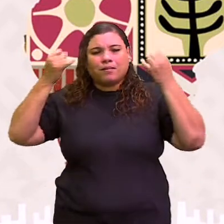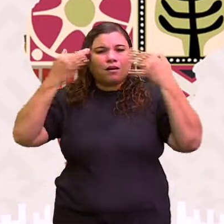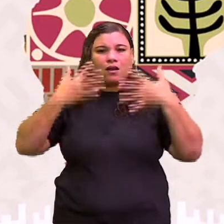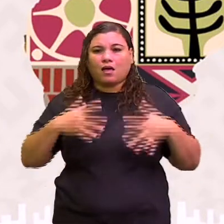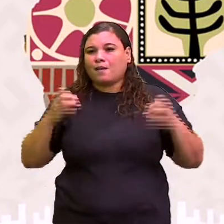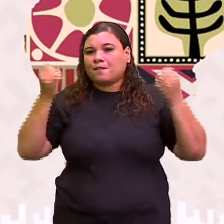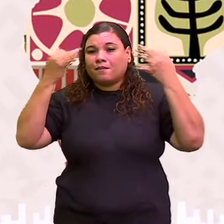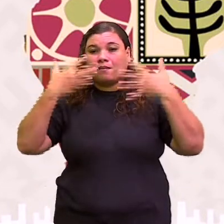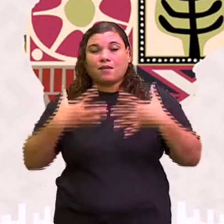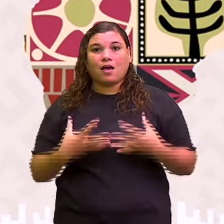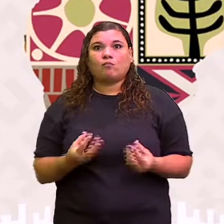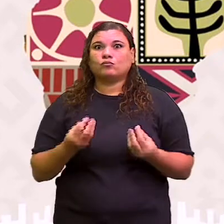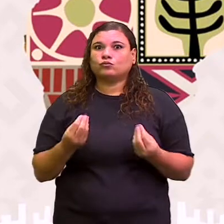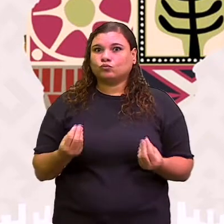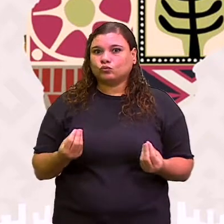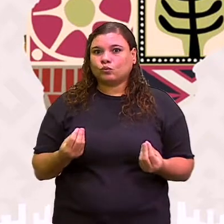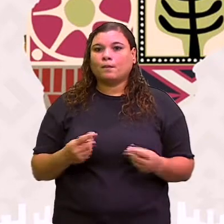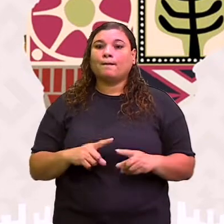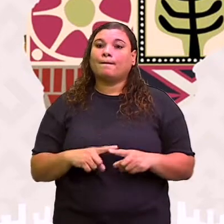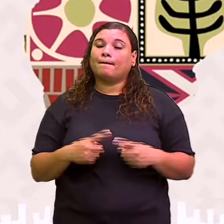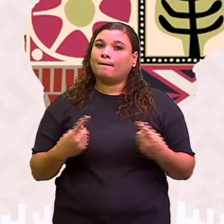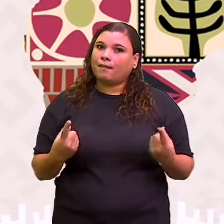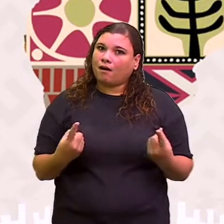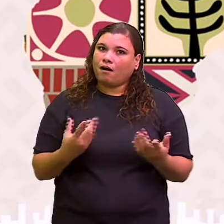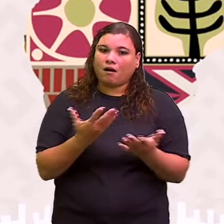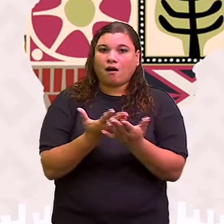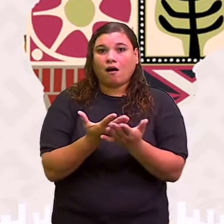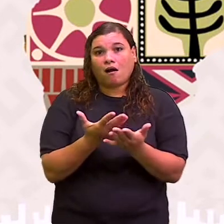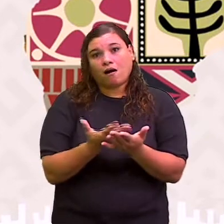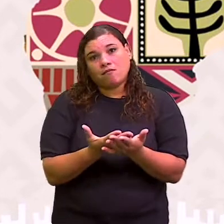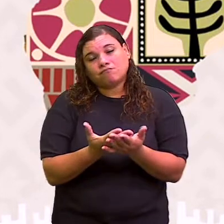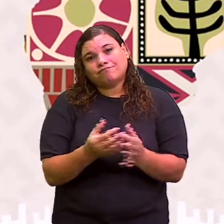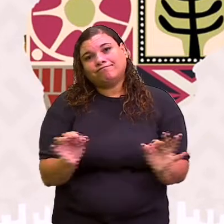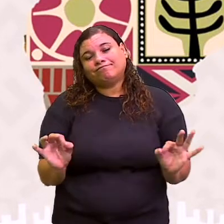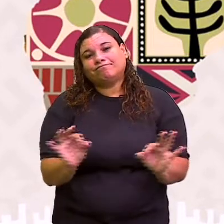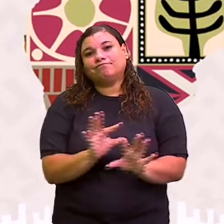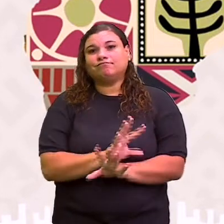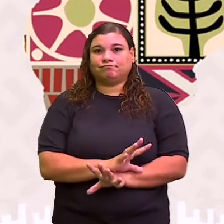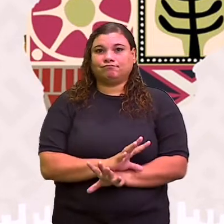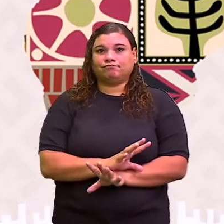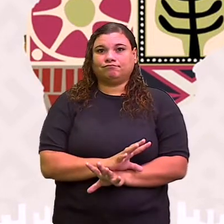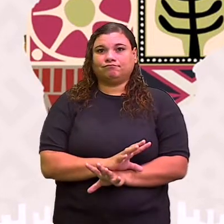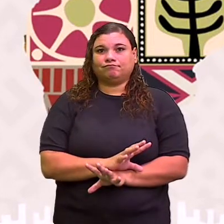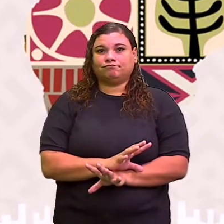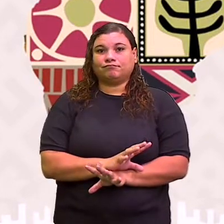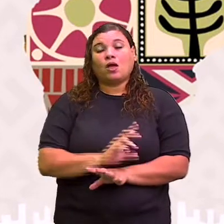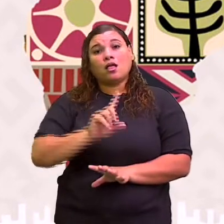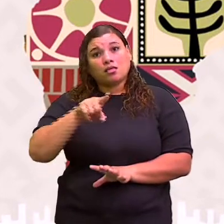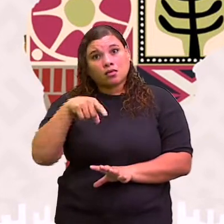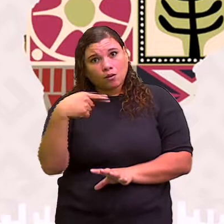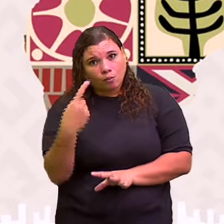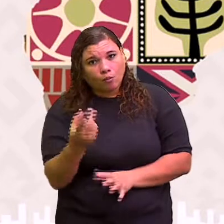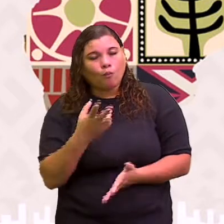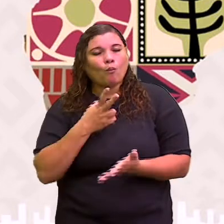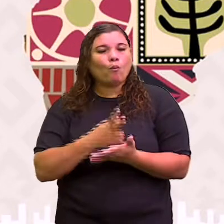Mas essa aula nós vamos ficando por aqui, mostrando a